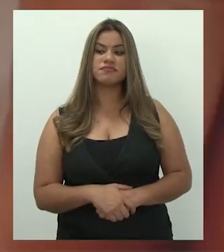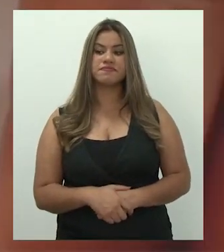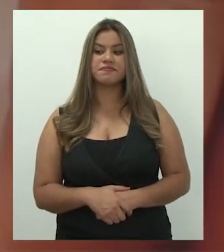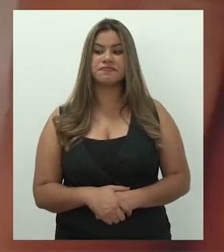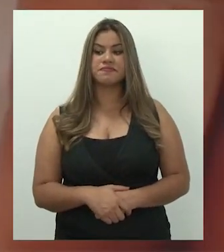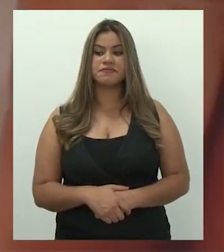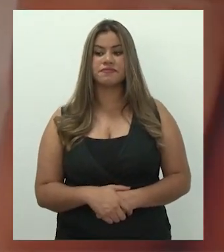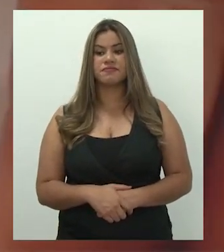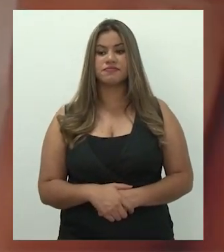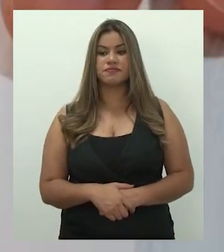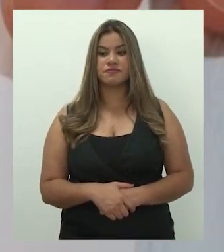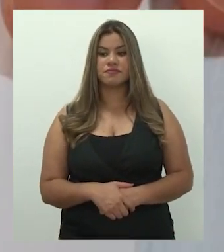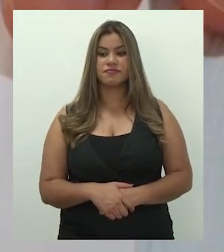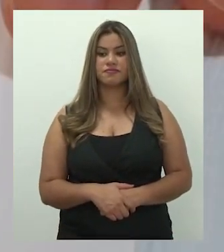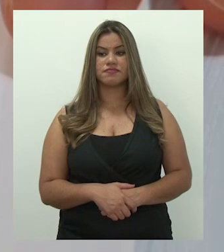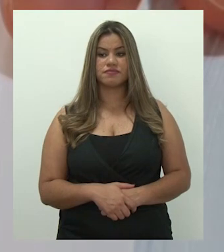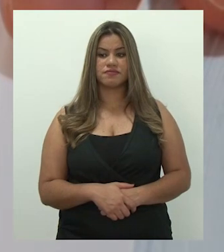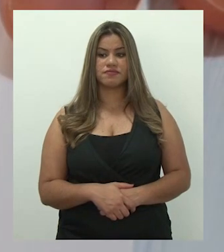Faça uma marca,